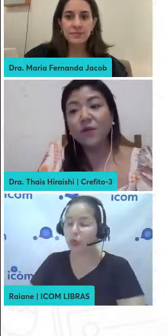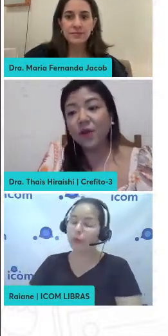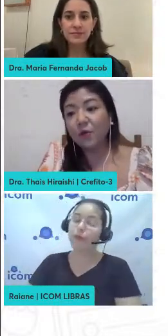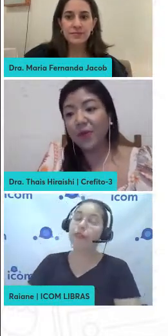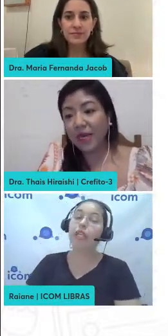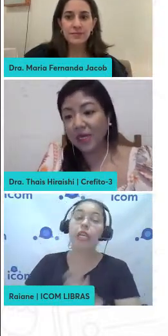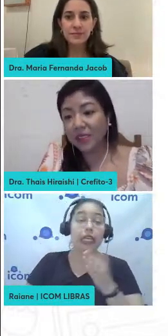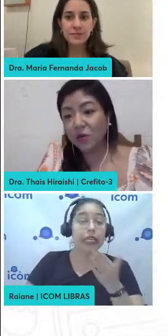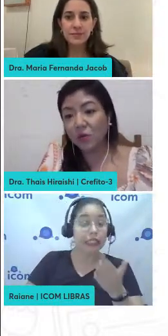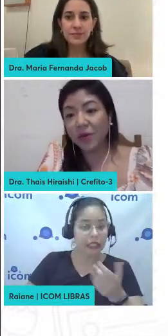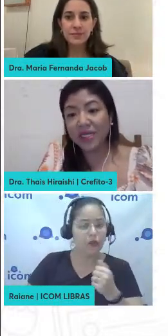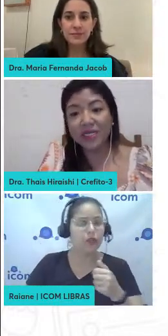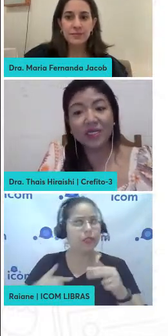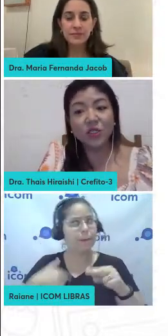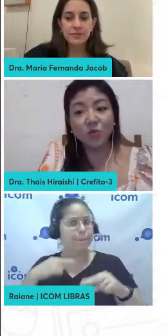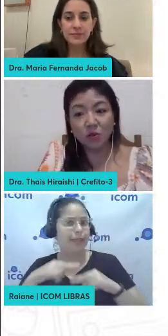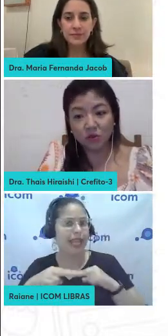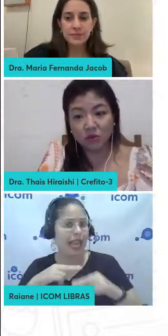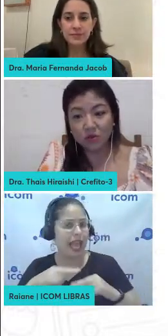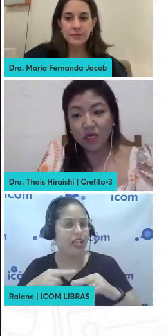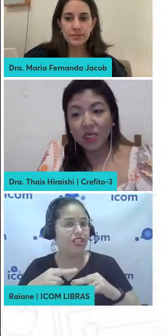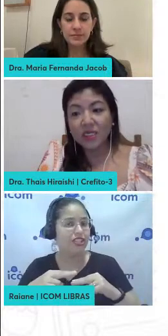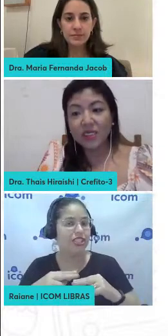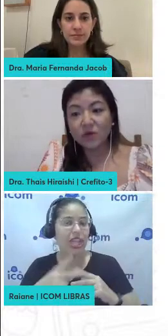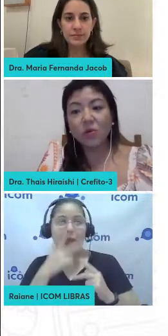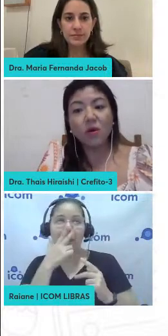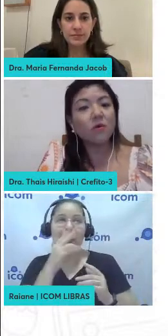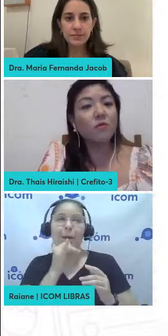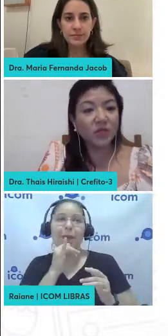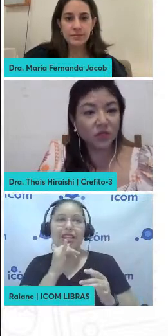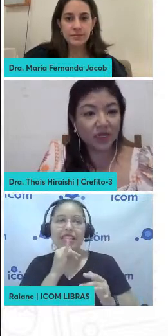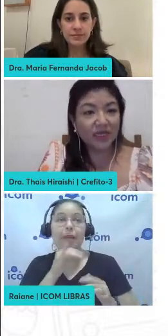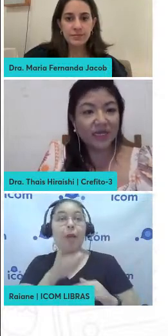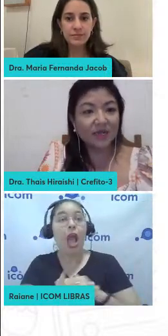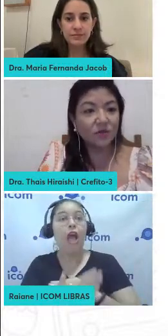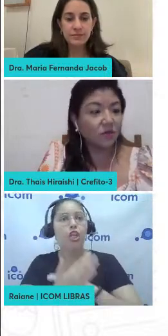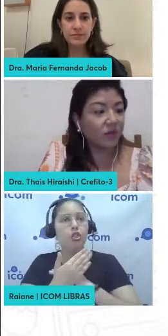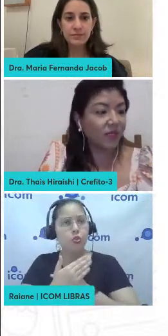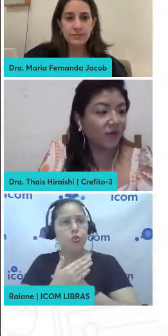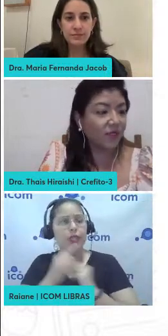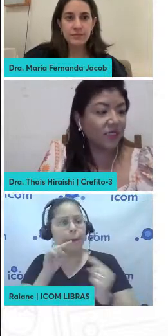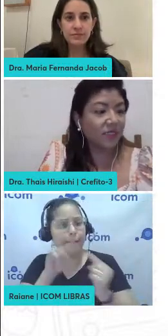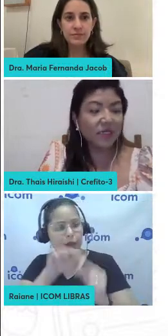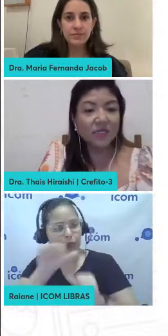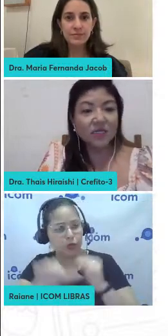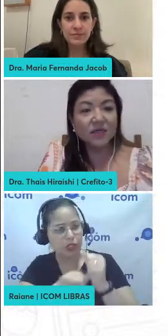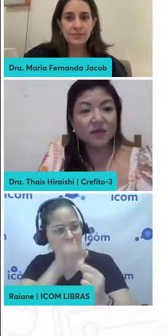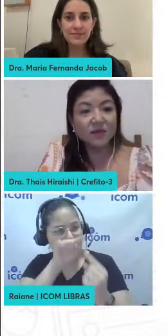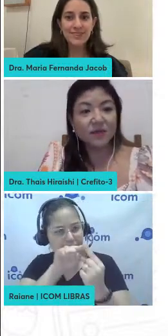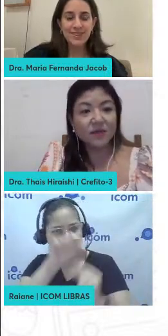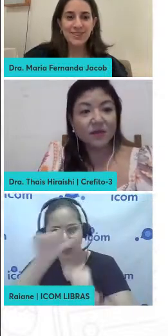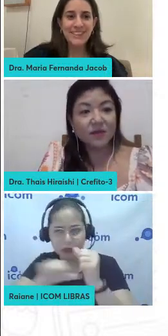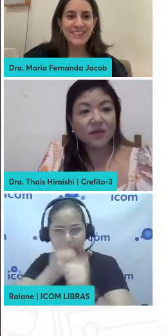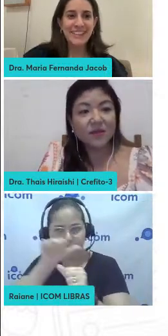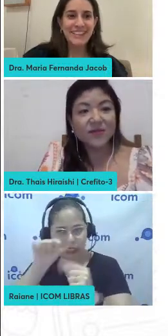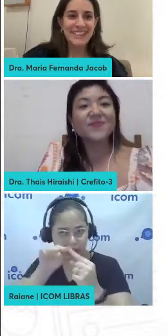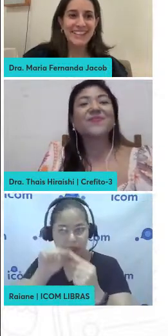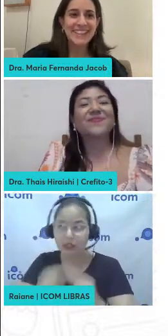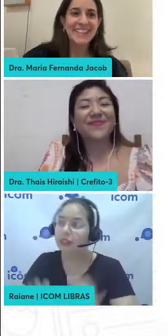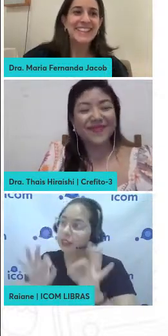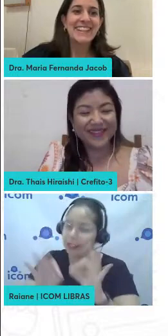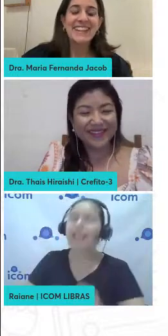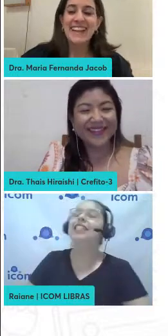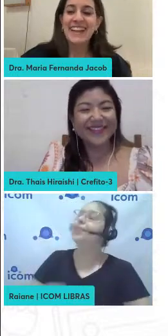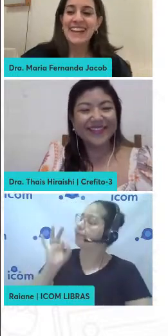você não vê o Pilates como uma receita de bolo, e sim como algo personalizado, doutora Maria Fernanda? Com